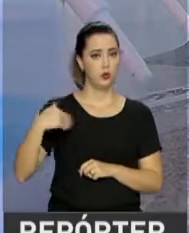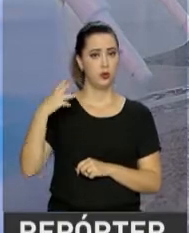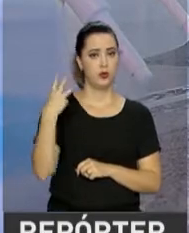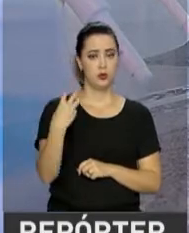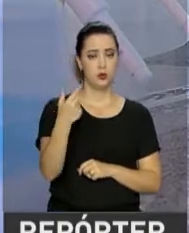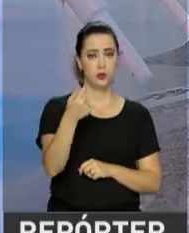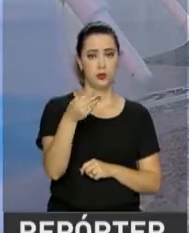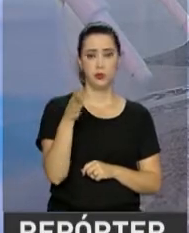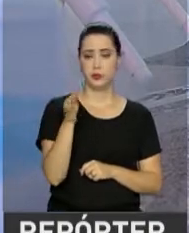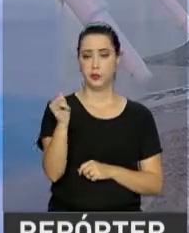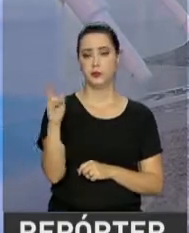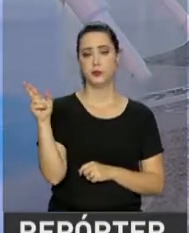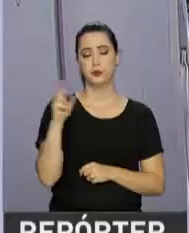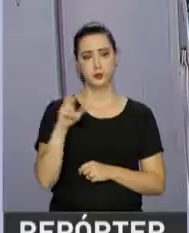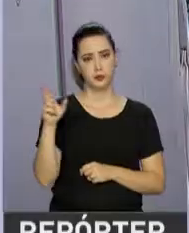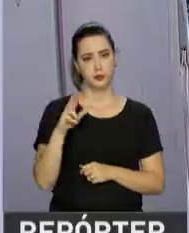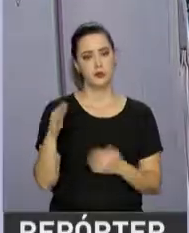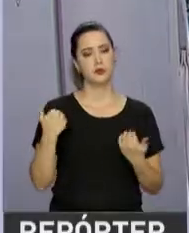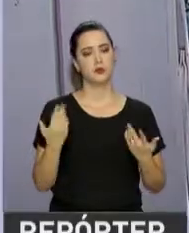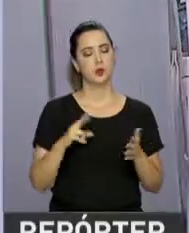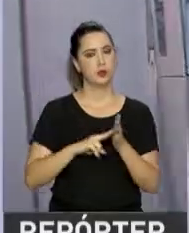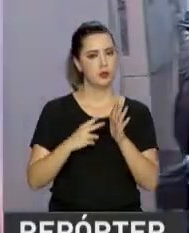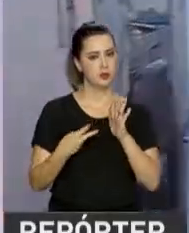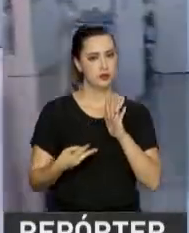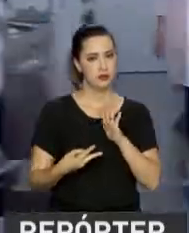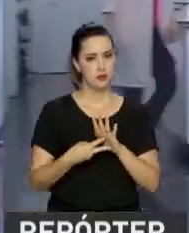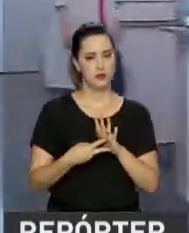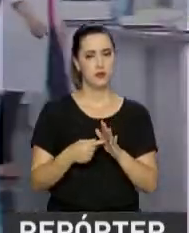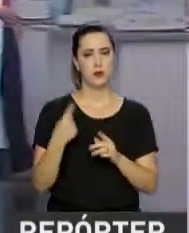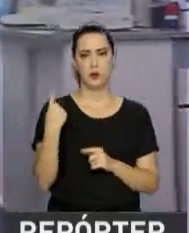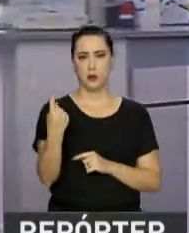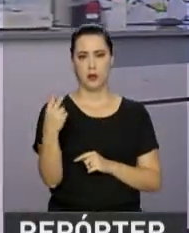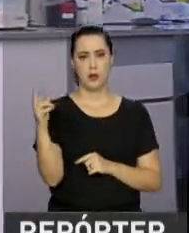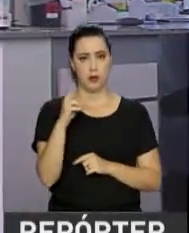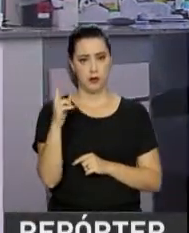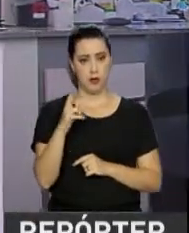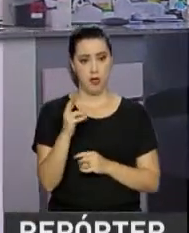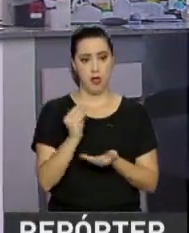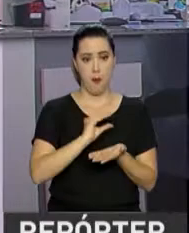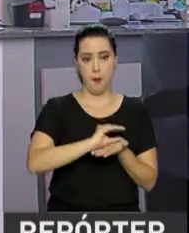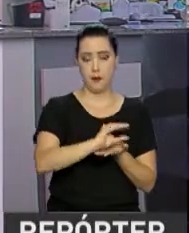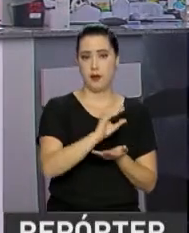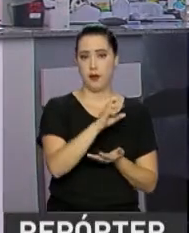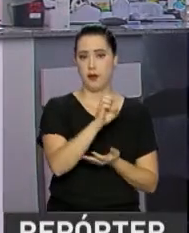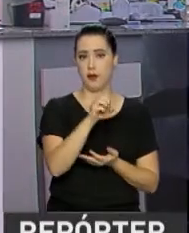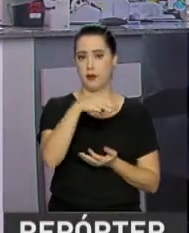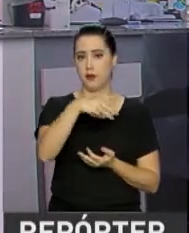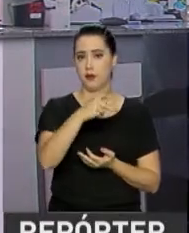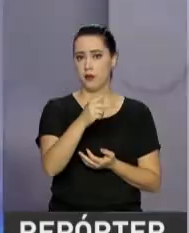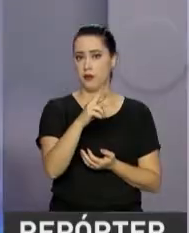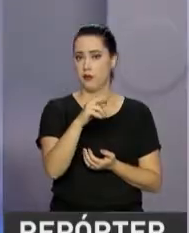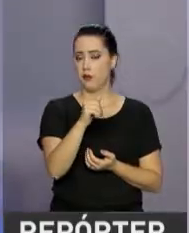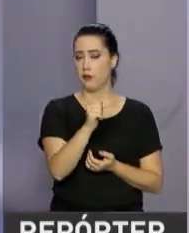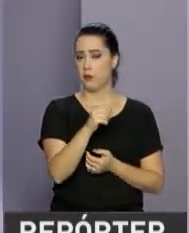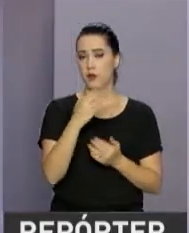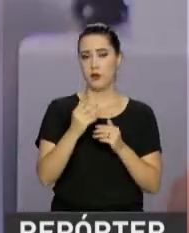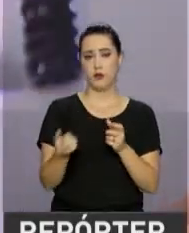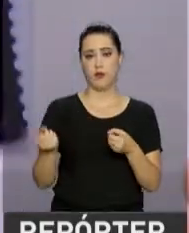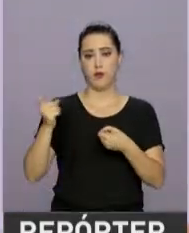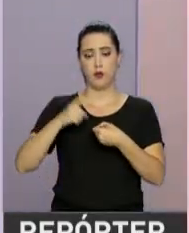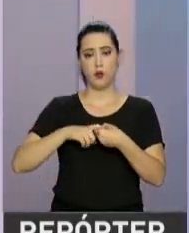37 bilhões de reais ou seja para cada real aplicado nem grata em 2017 foram